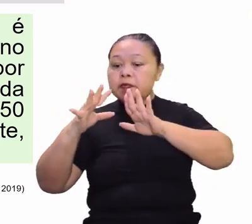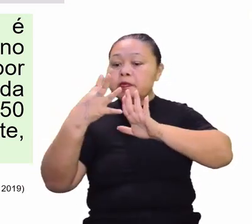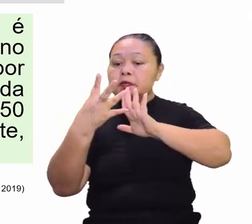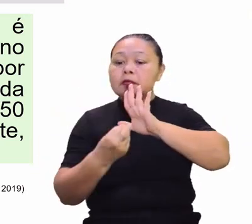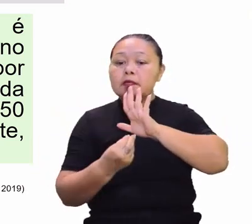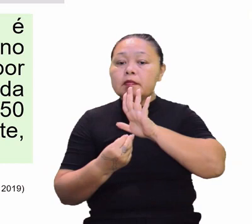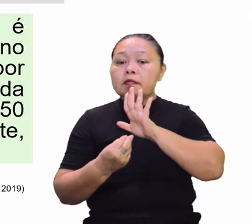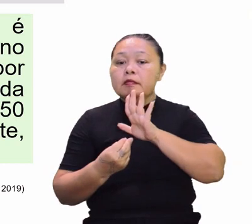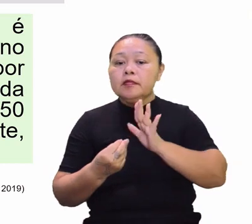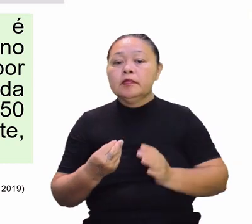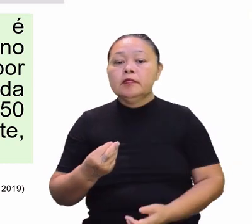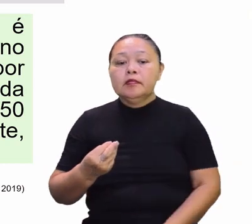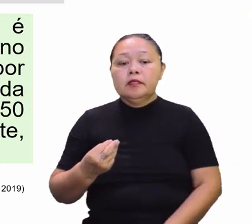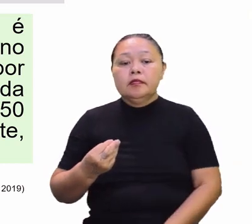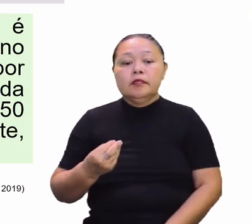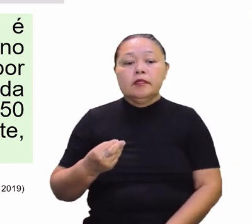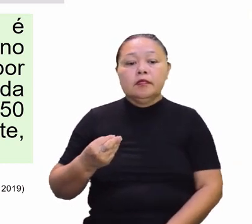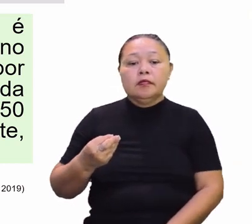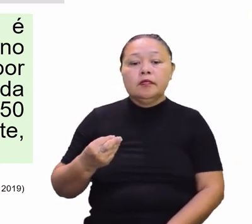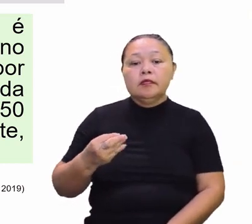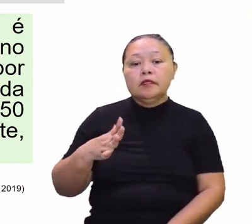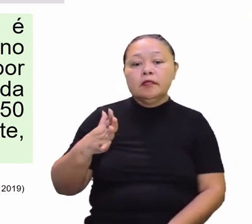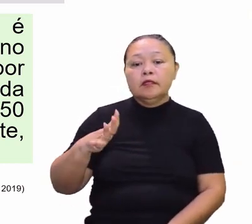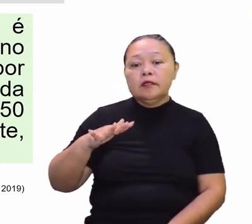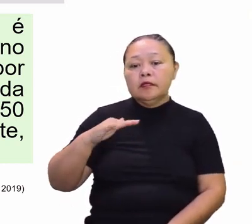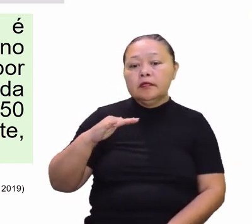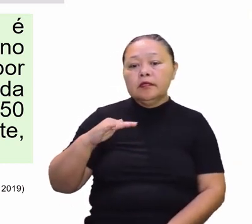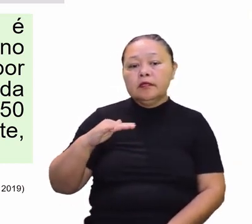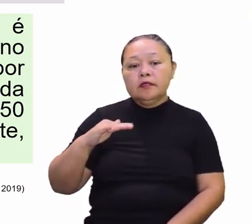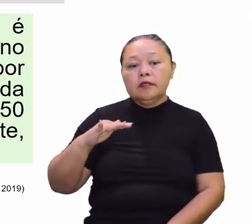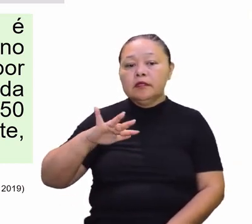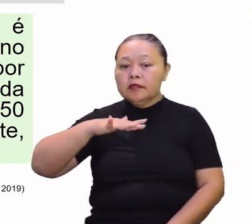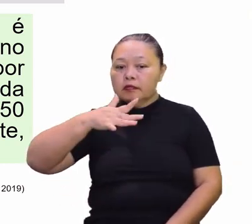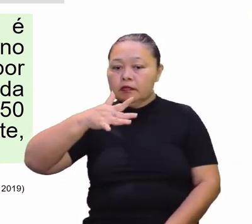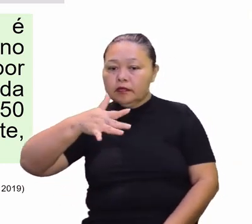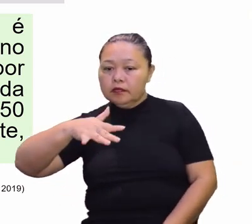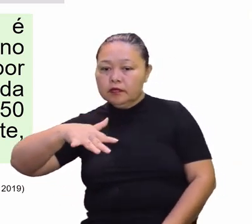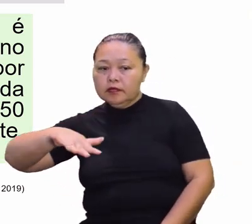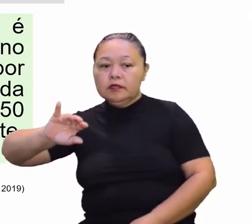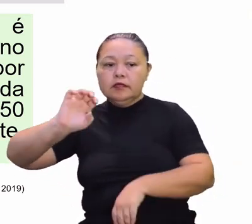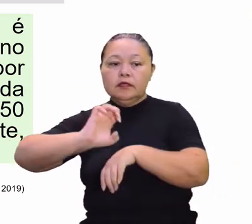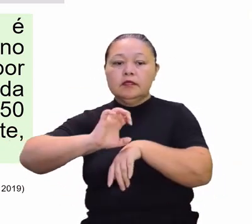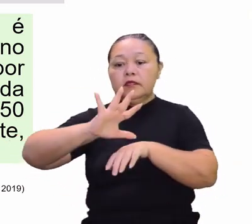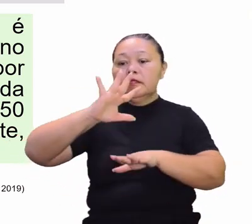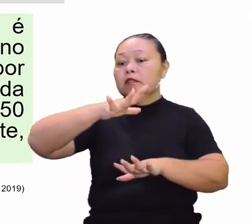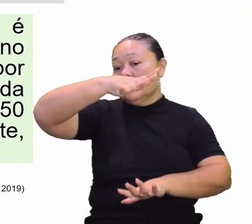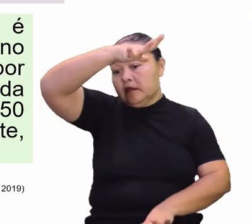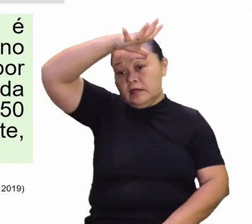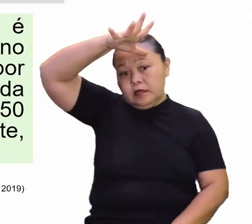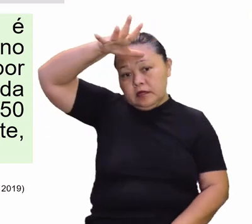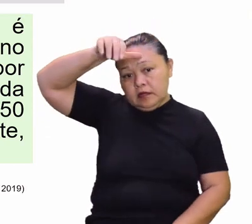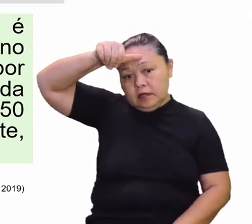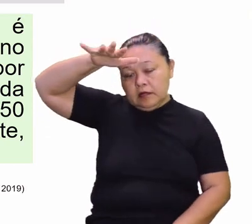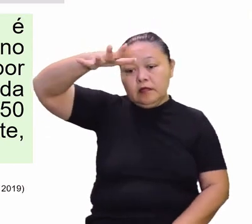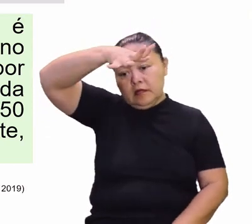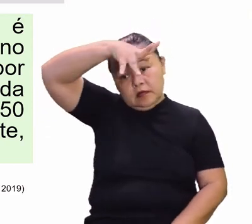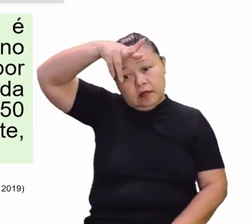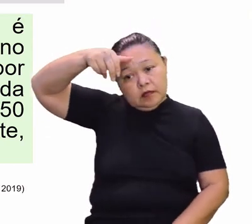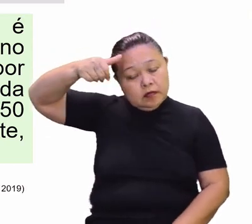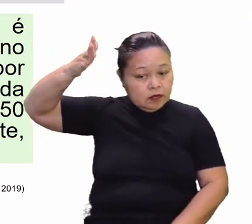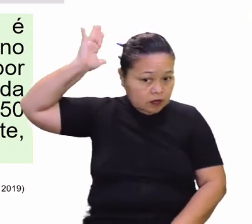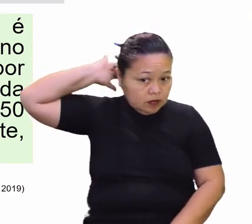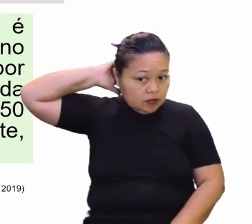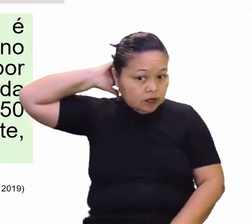sul da Amazônia. São terrenos quase planos, ainda que se estende pelos estados do Amazonas, também Mato Grosso e